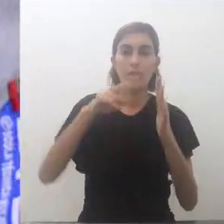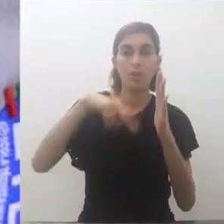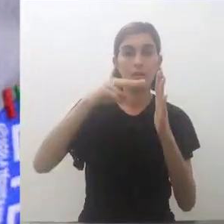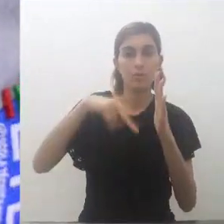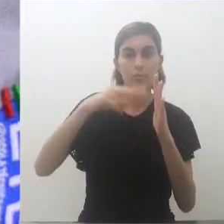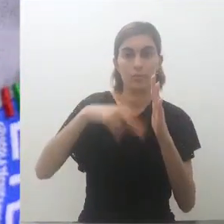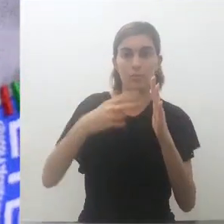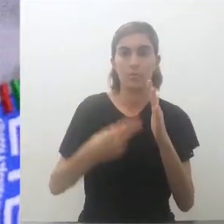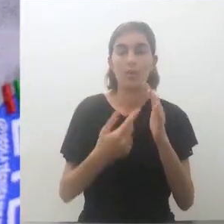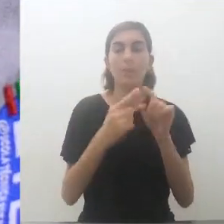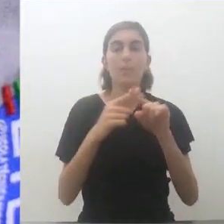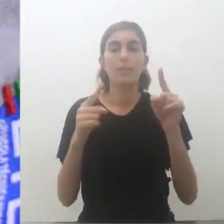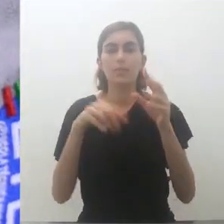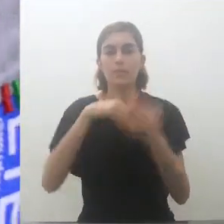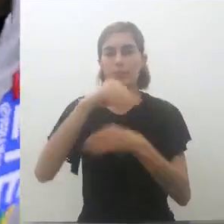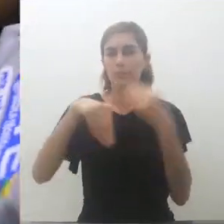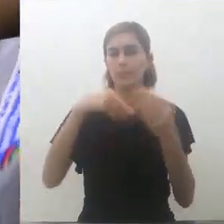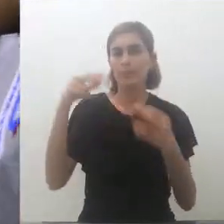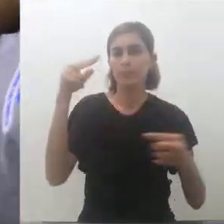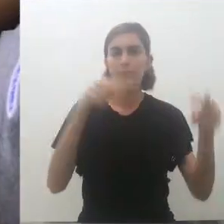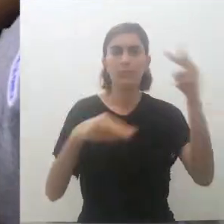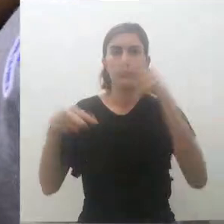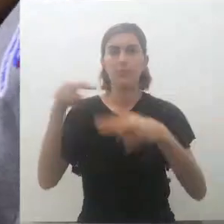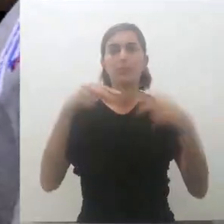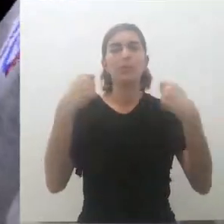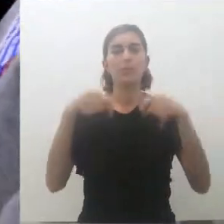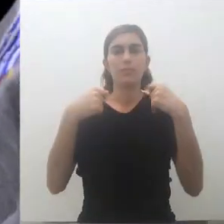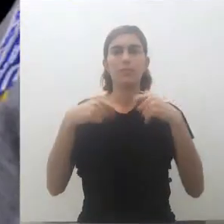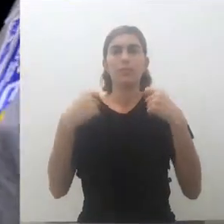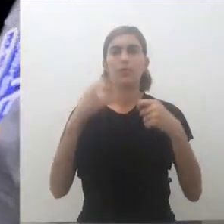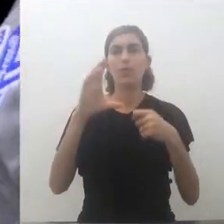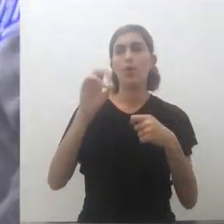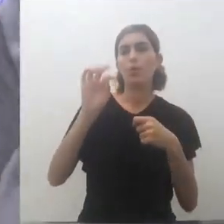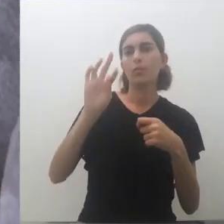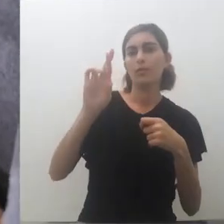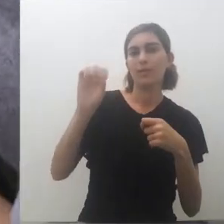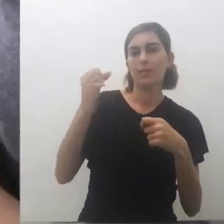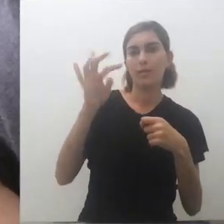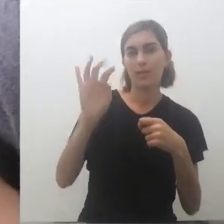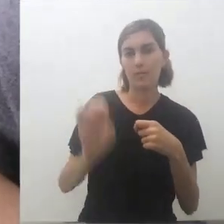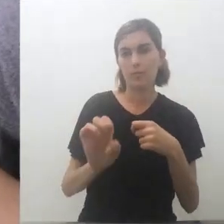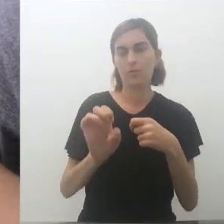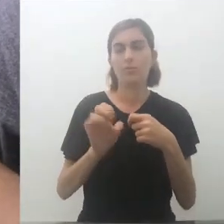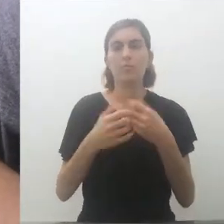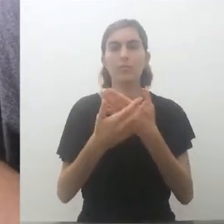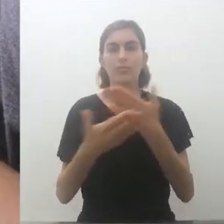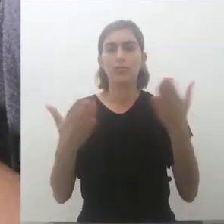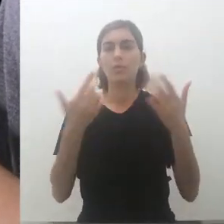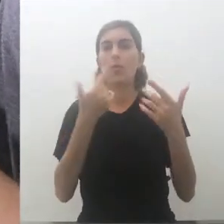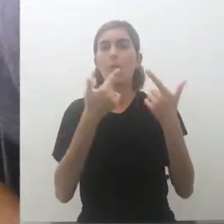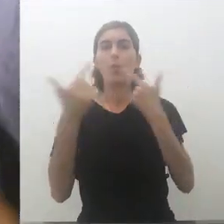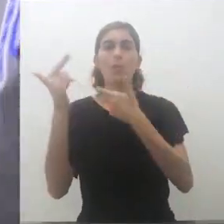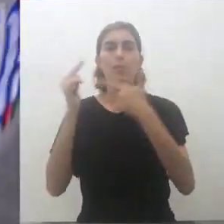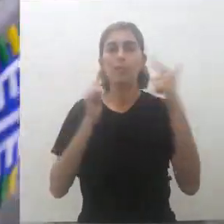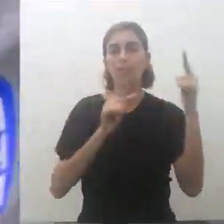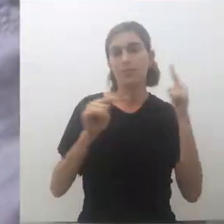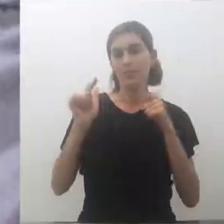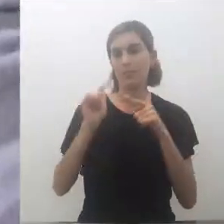mas esses elementos visuais precisam gerar um contraste, poderia ser um outro elemento de uma